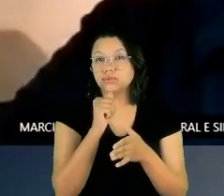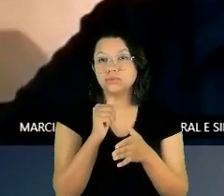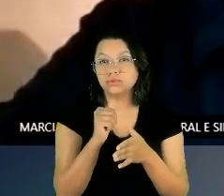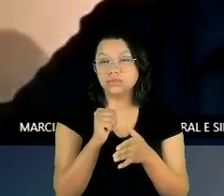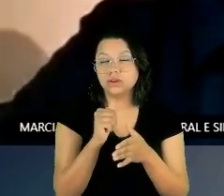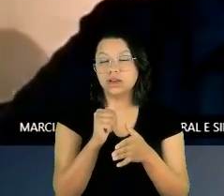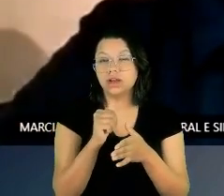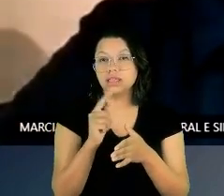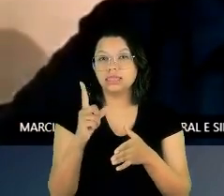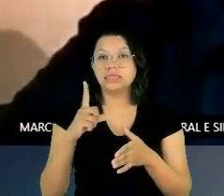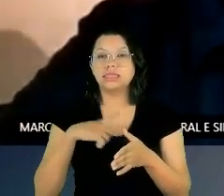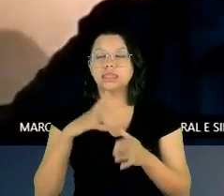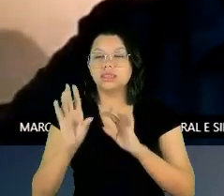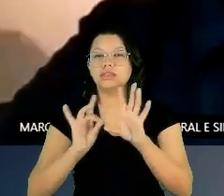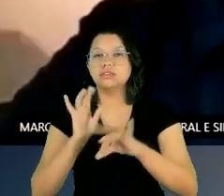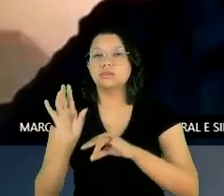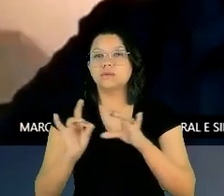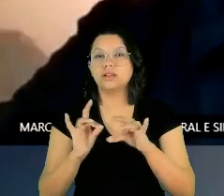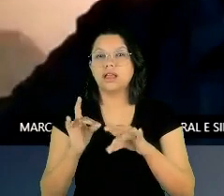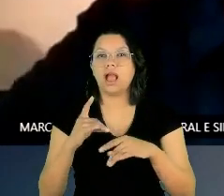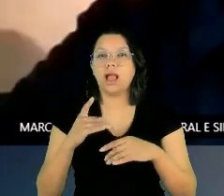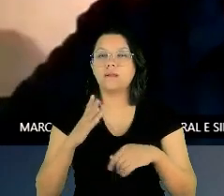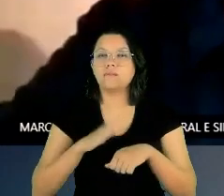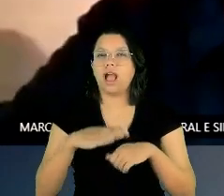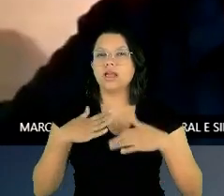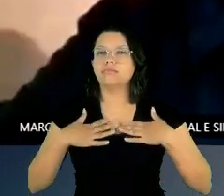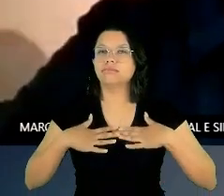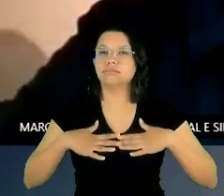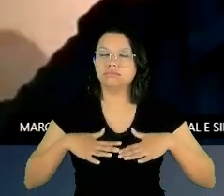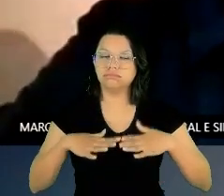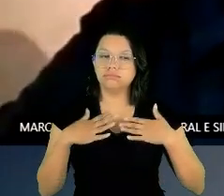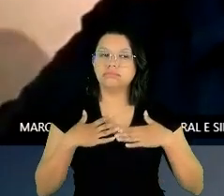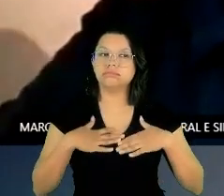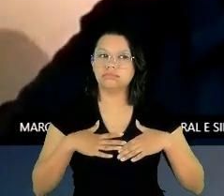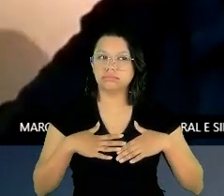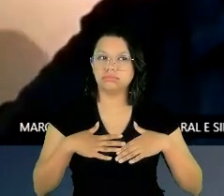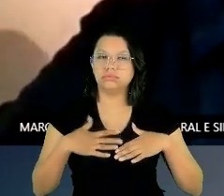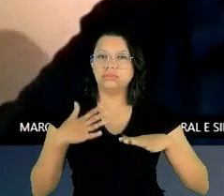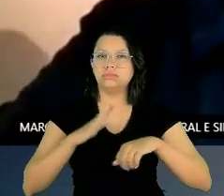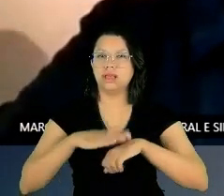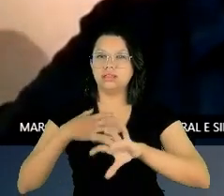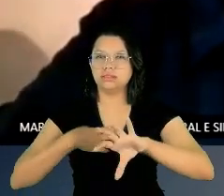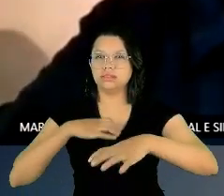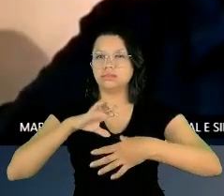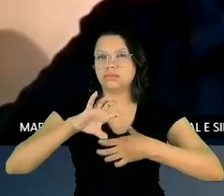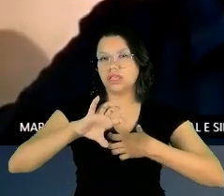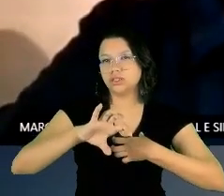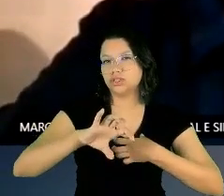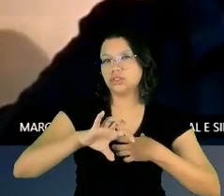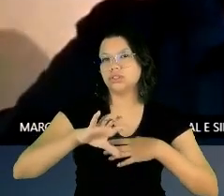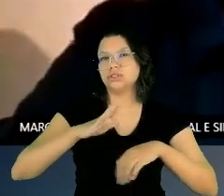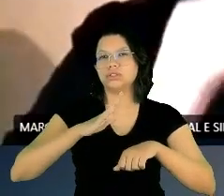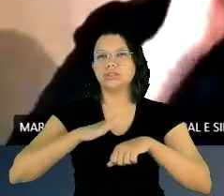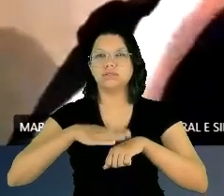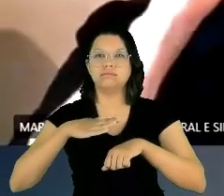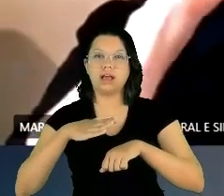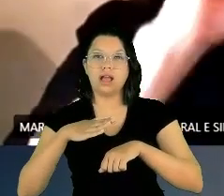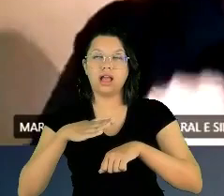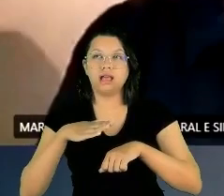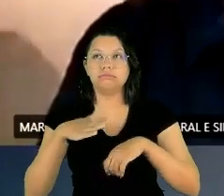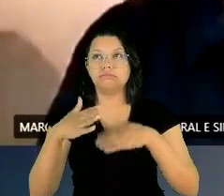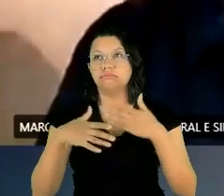mais sutis e com comportamentos, né, traços de mais empatia, né,